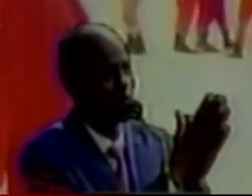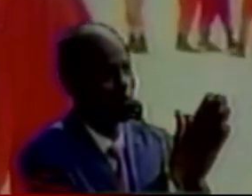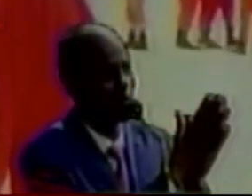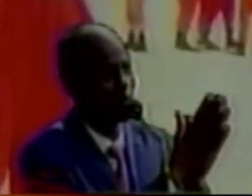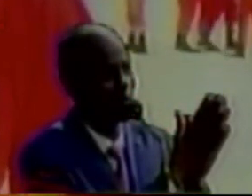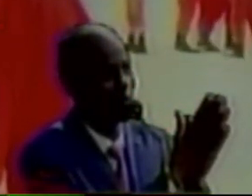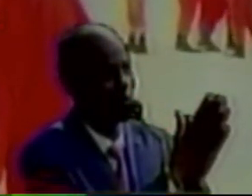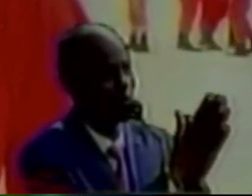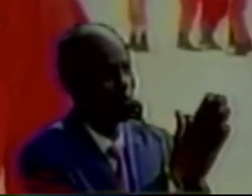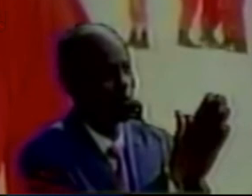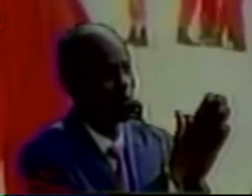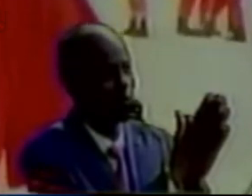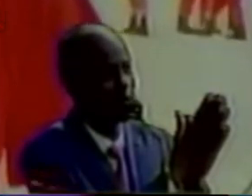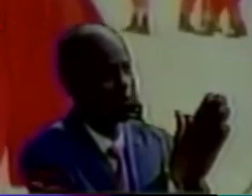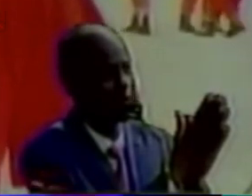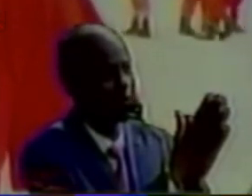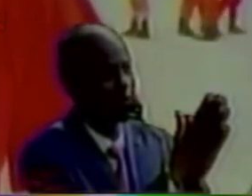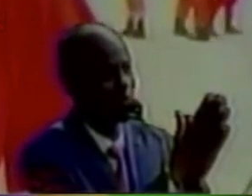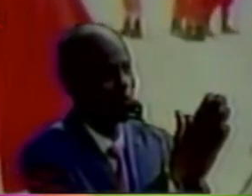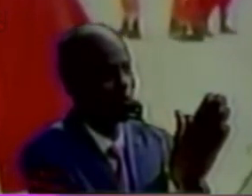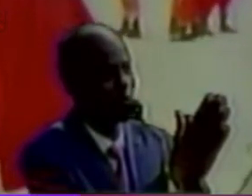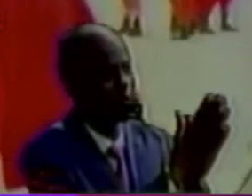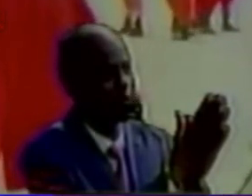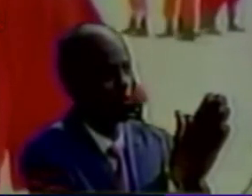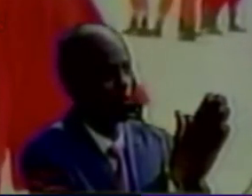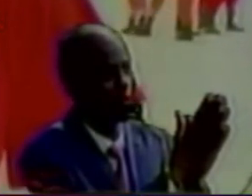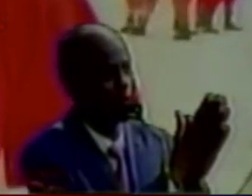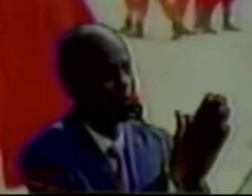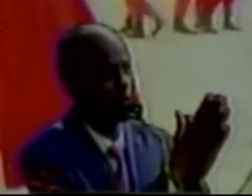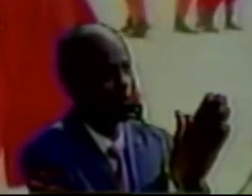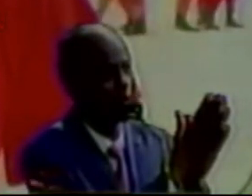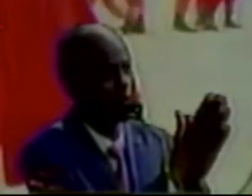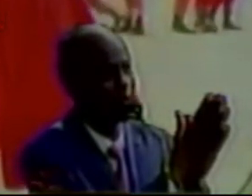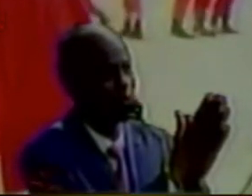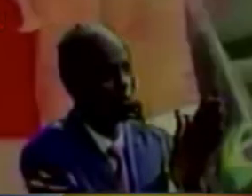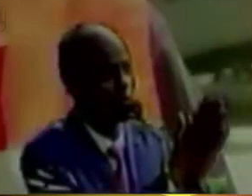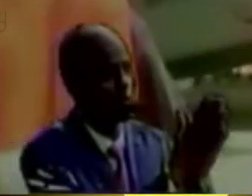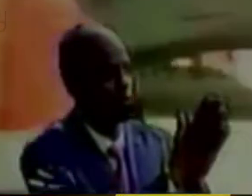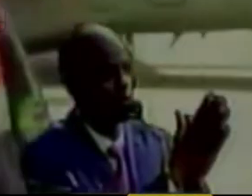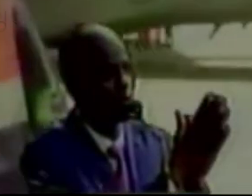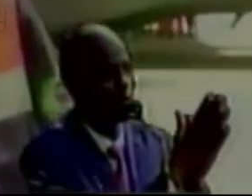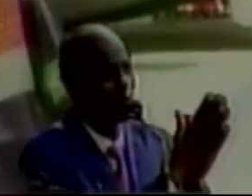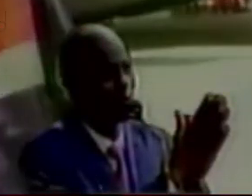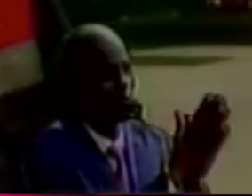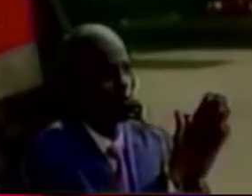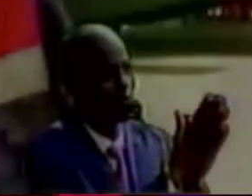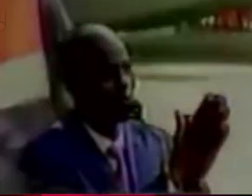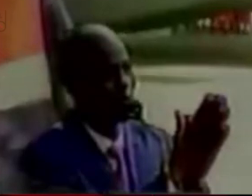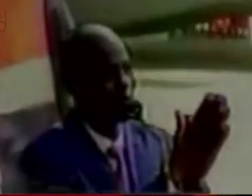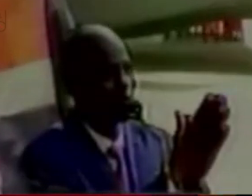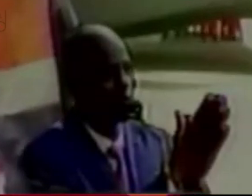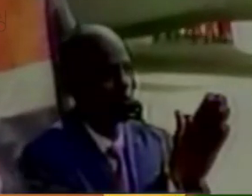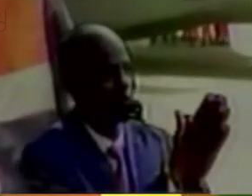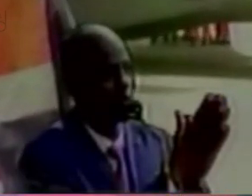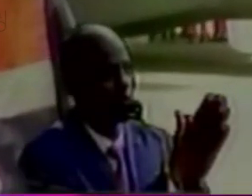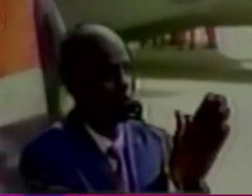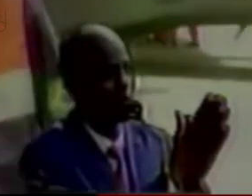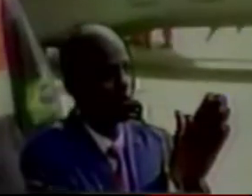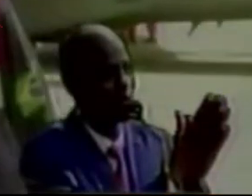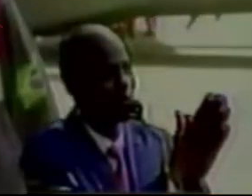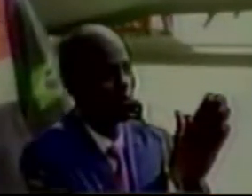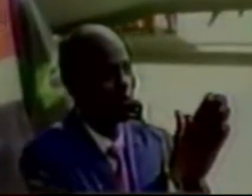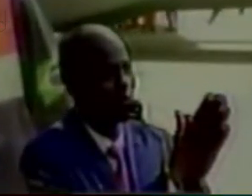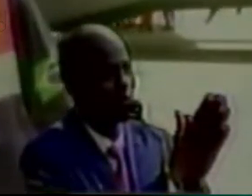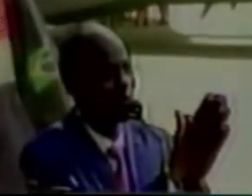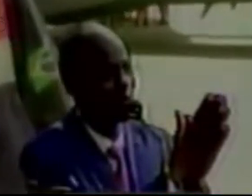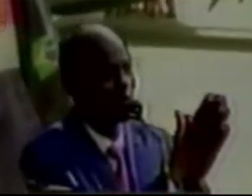brasileiro pelo que estão fazendo para nós. Você está representando qual instituição para vir